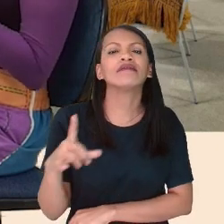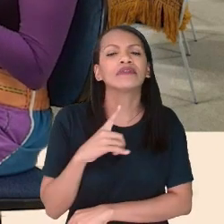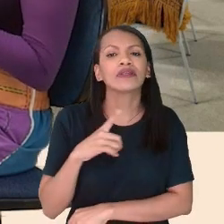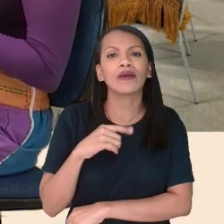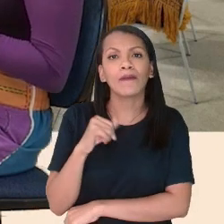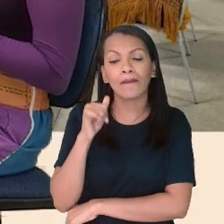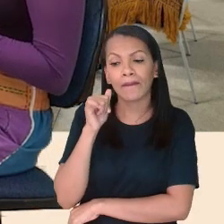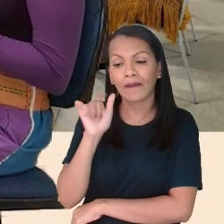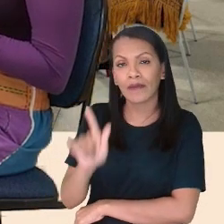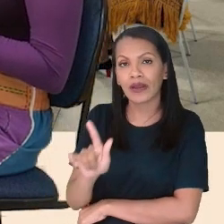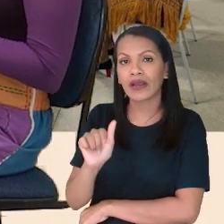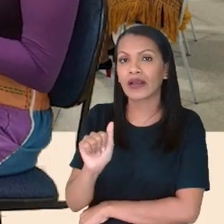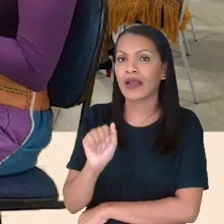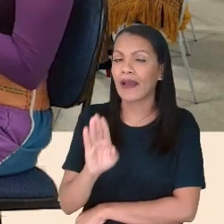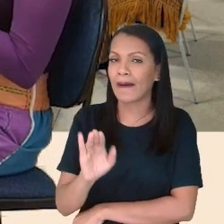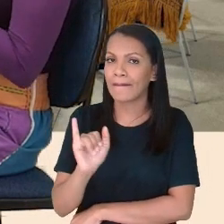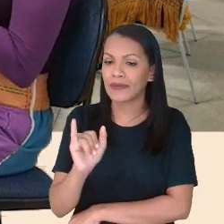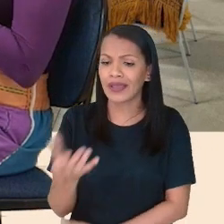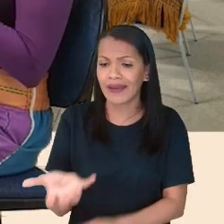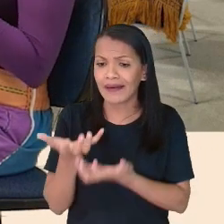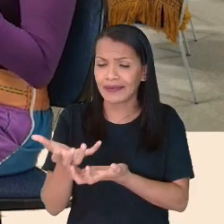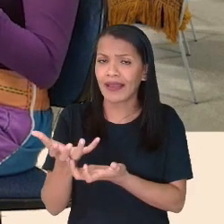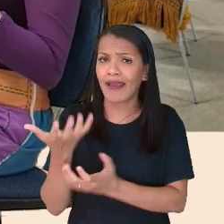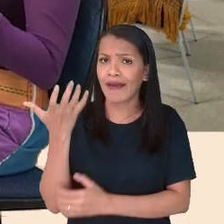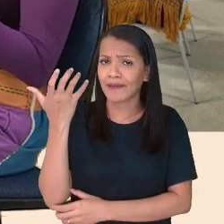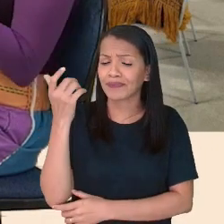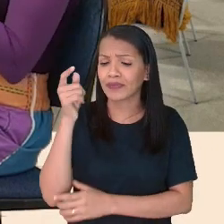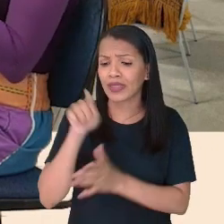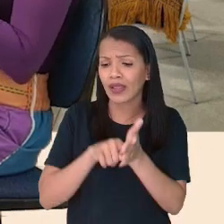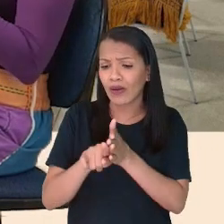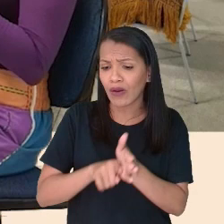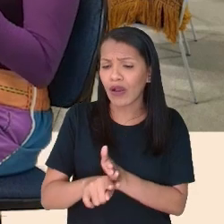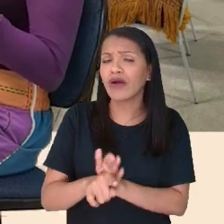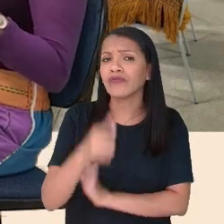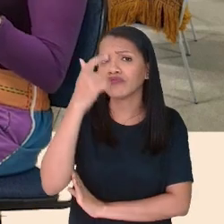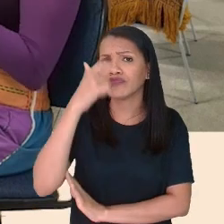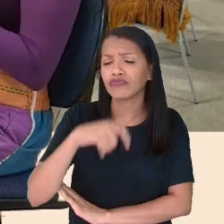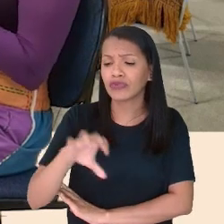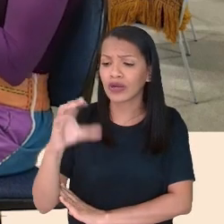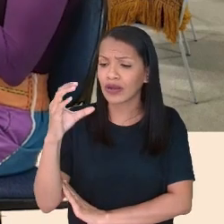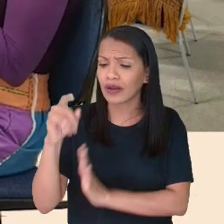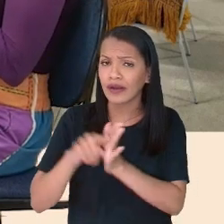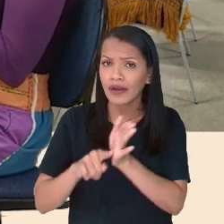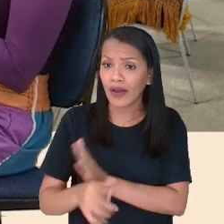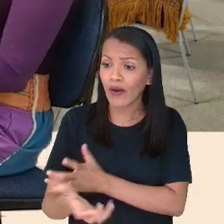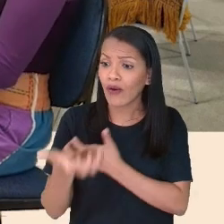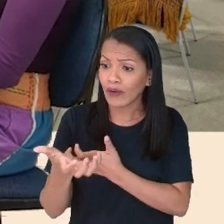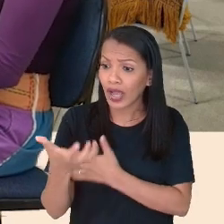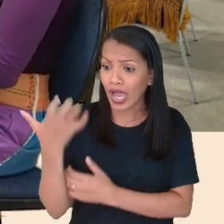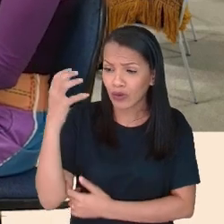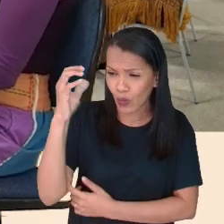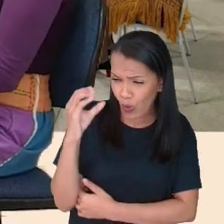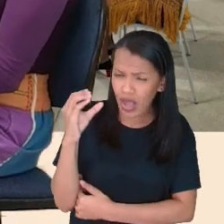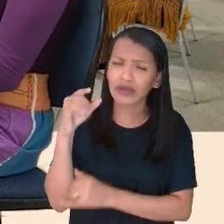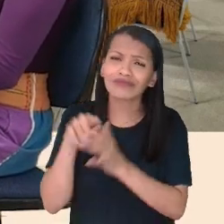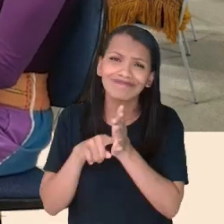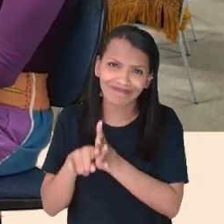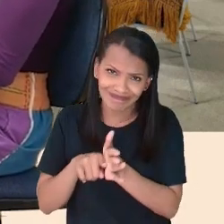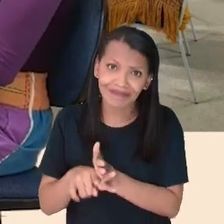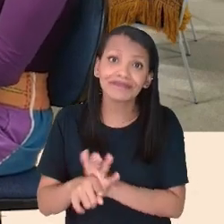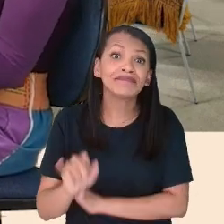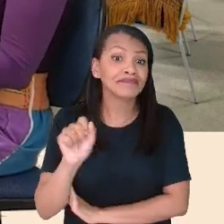vontade de ser cientista, né? Então, quando ela viu Nisso da Silveira, professora, eu me apaixonei, eu quero ser uma cientista. Pois